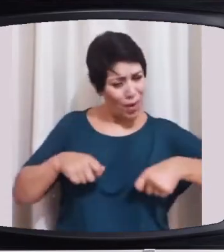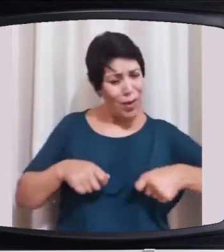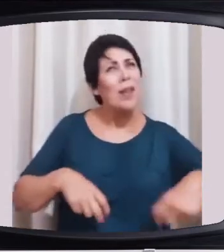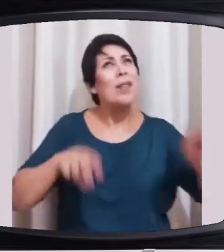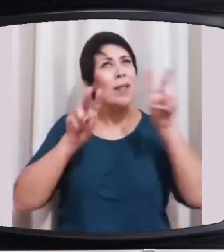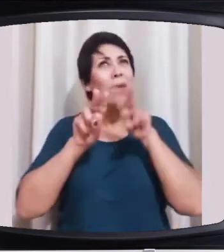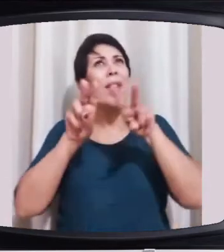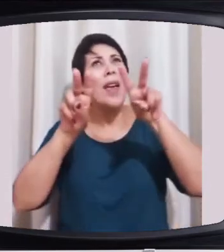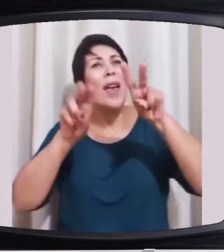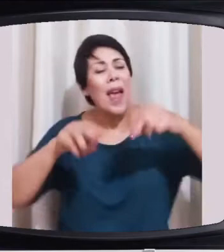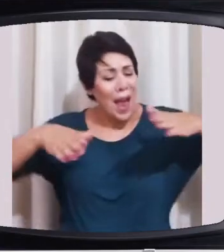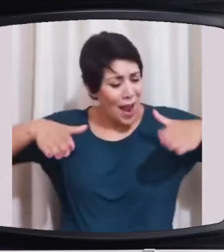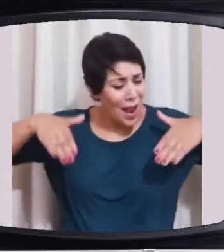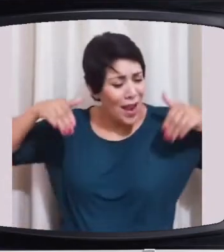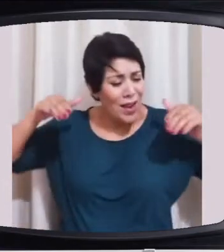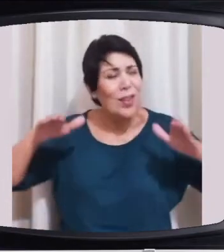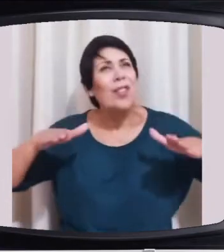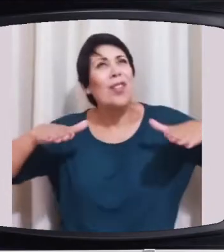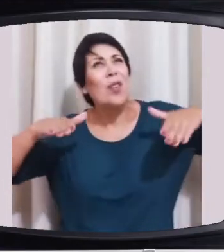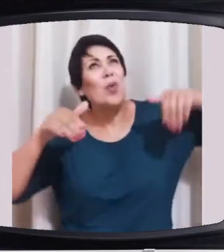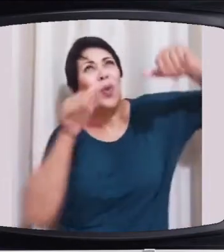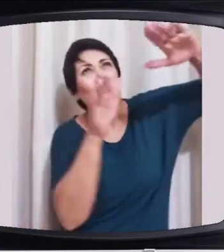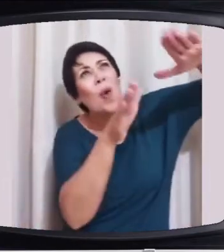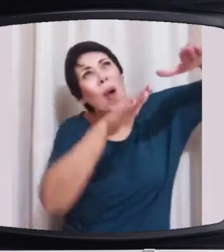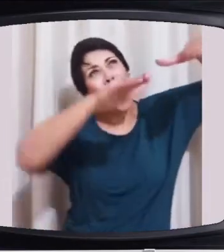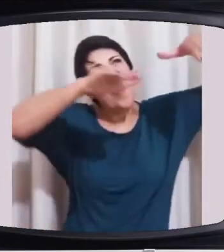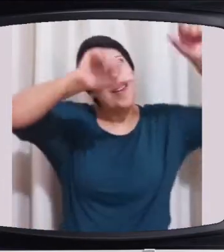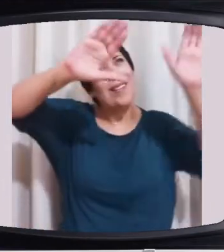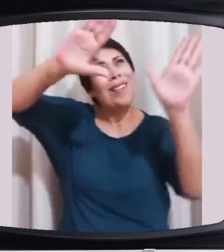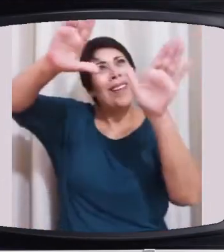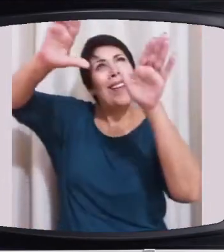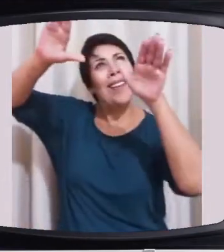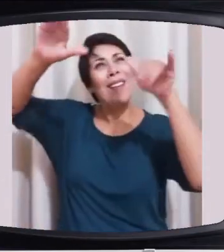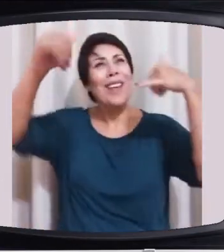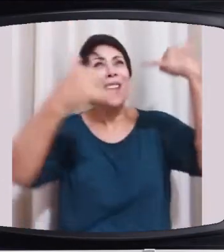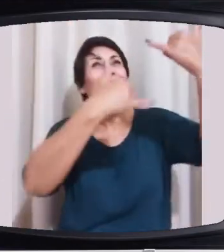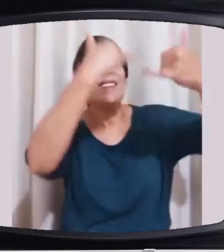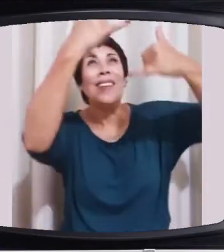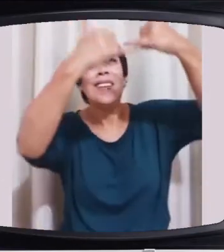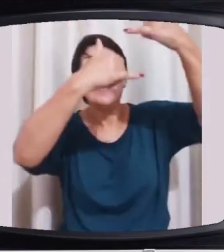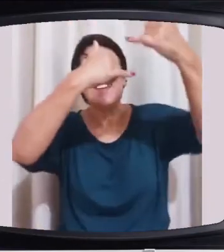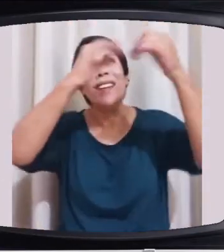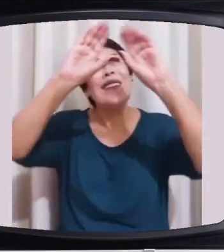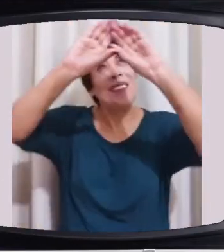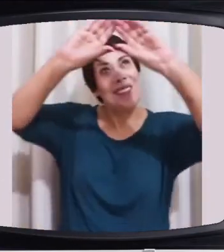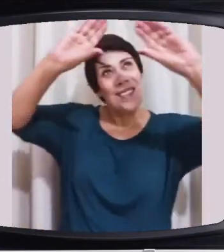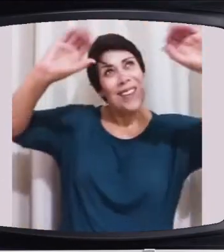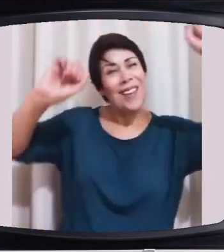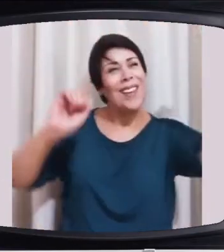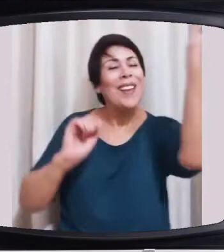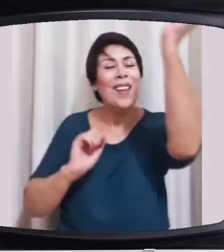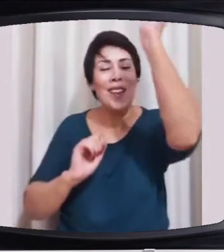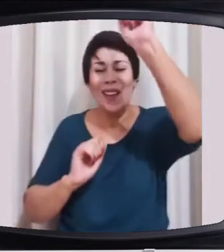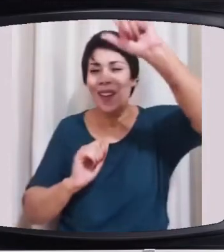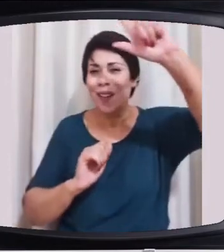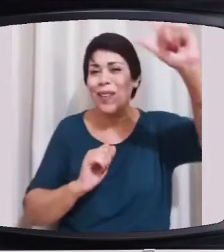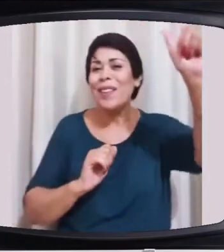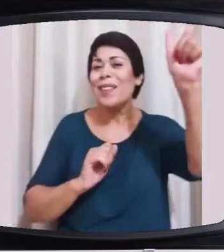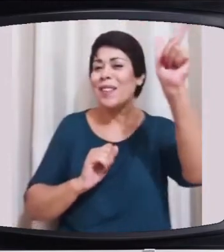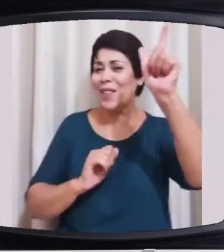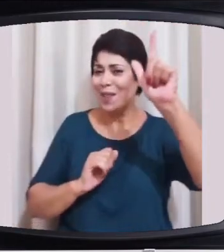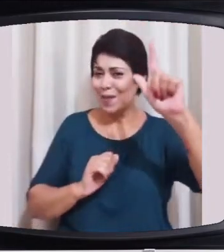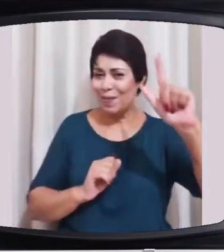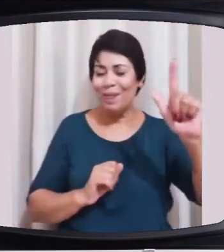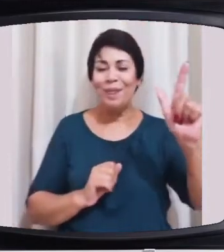Eu posso ver os anjos vão brincar, céu azul. I